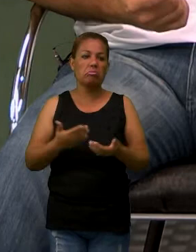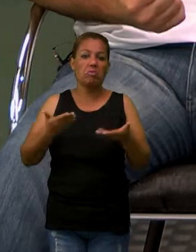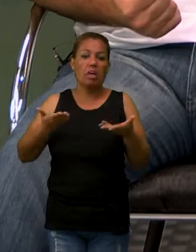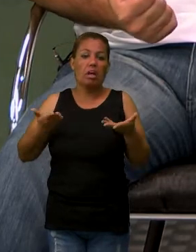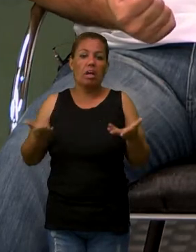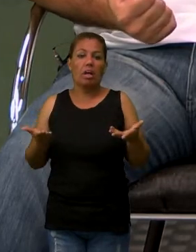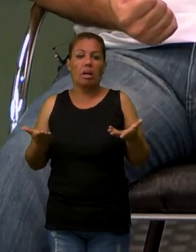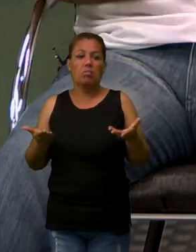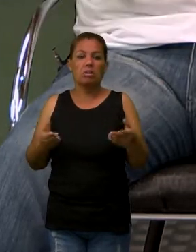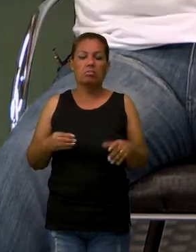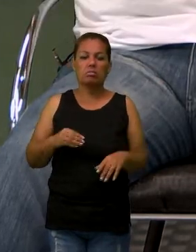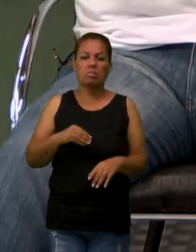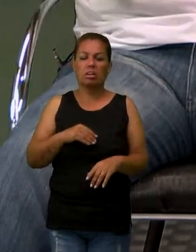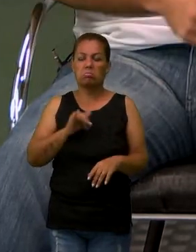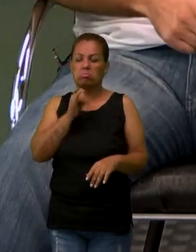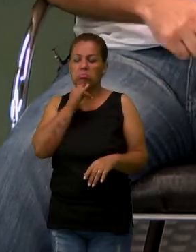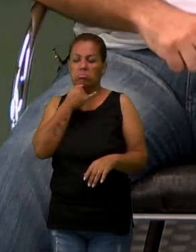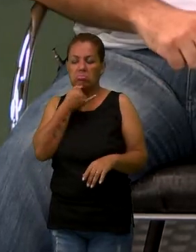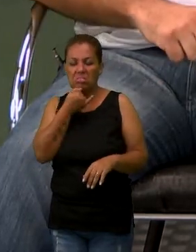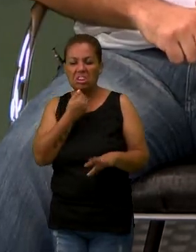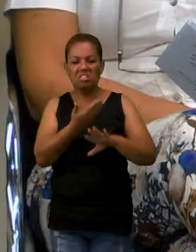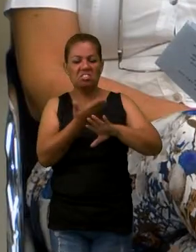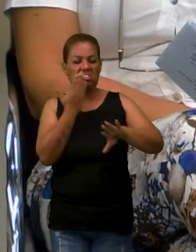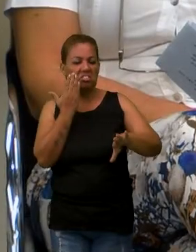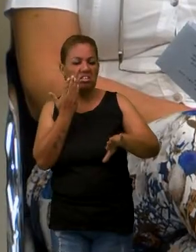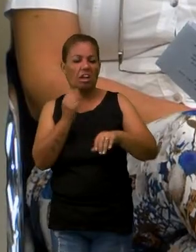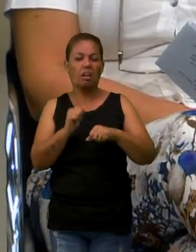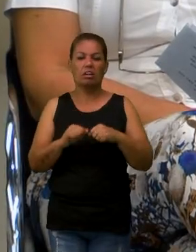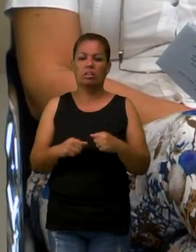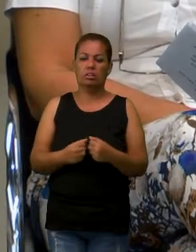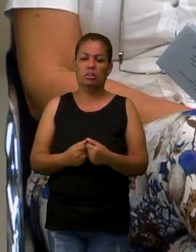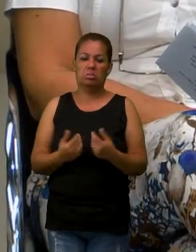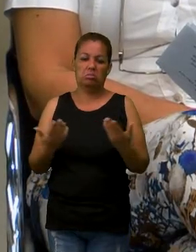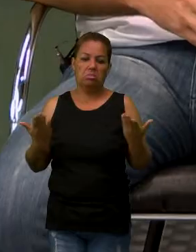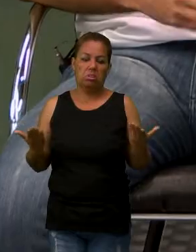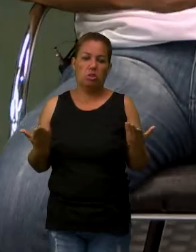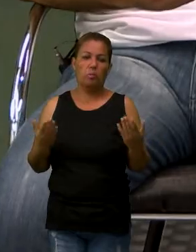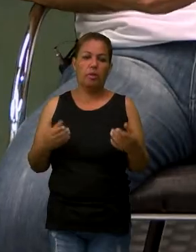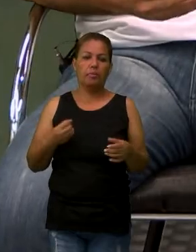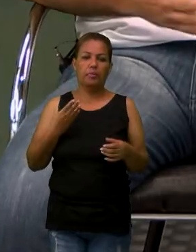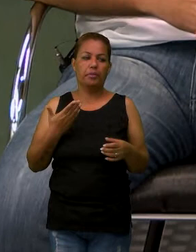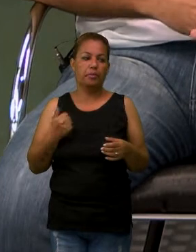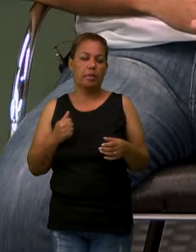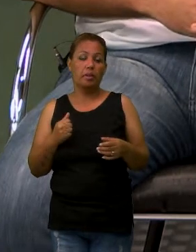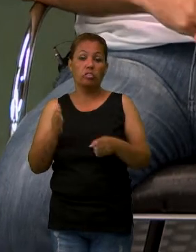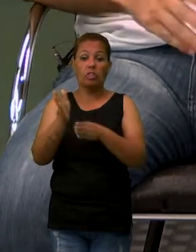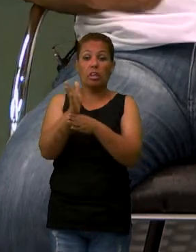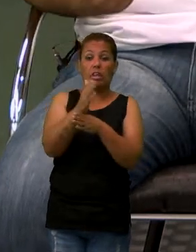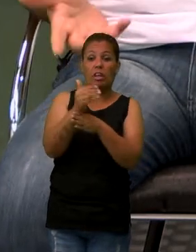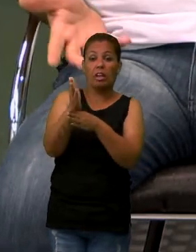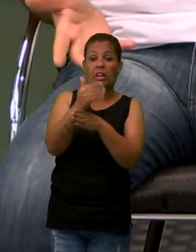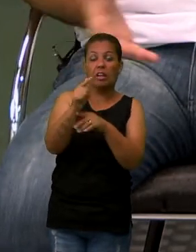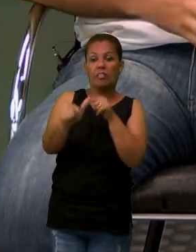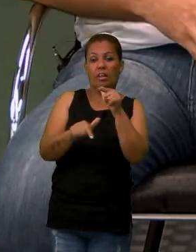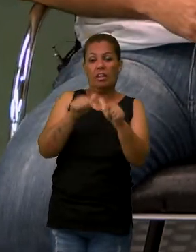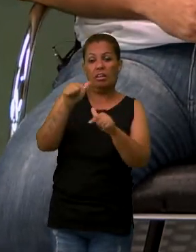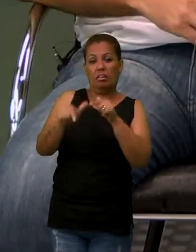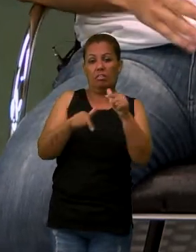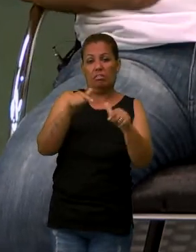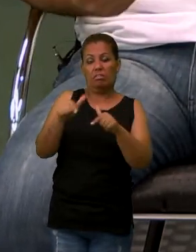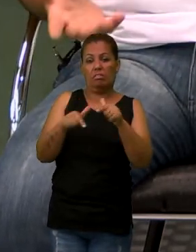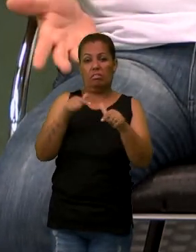fica retribuído em exato então você sente bem eu cheguei na vela eu estava trabalhando